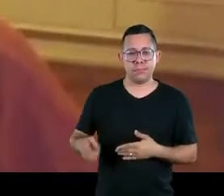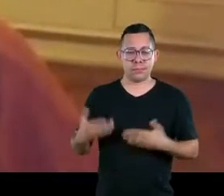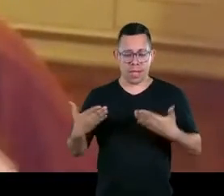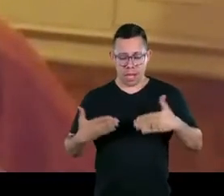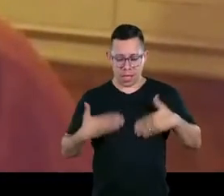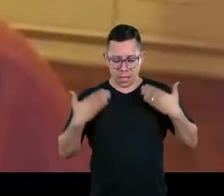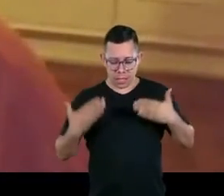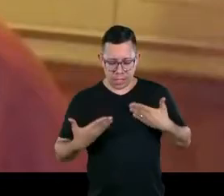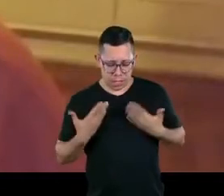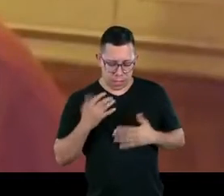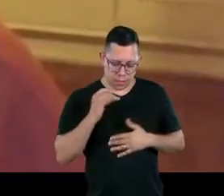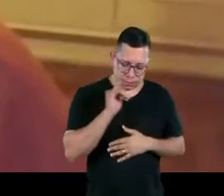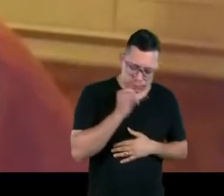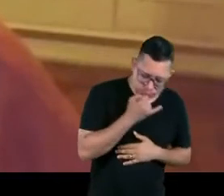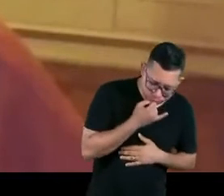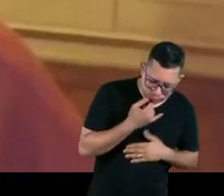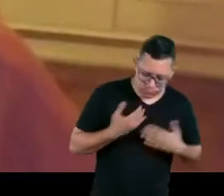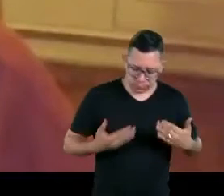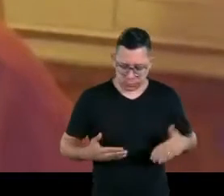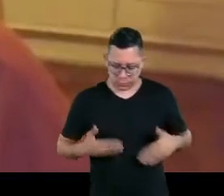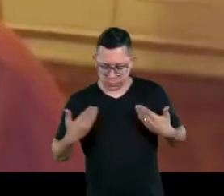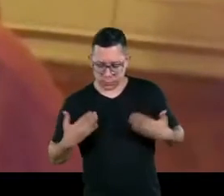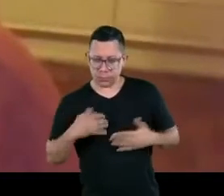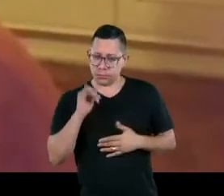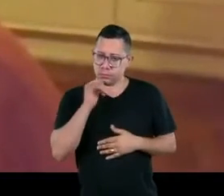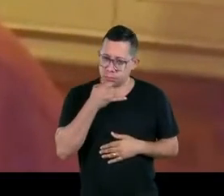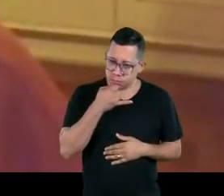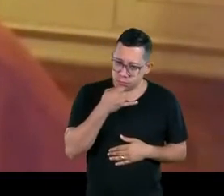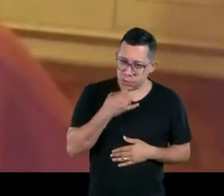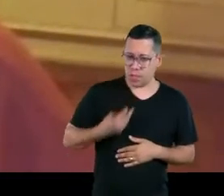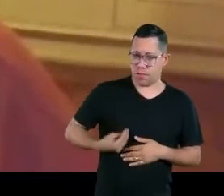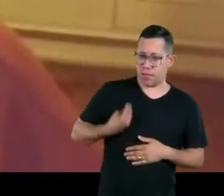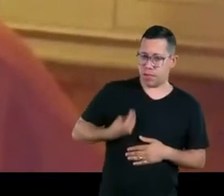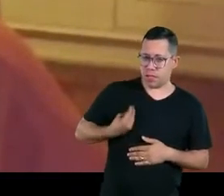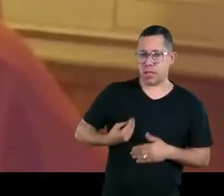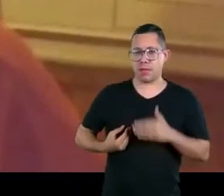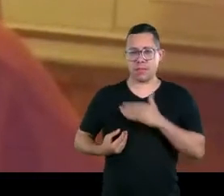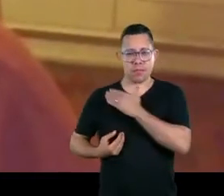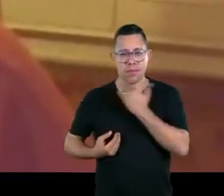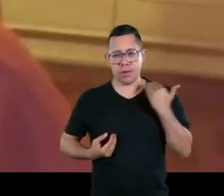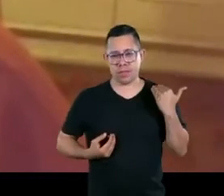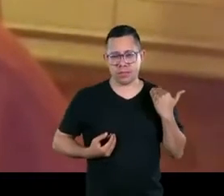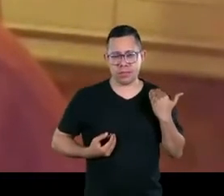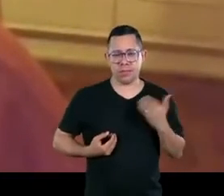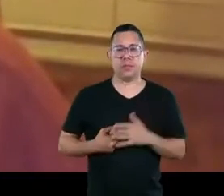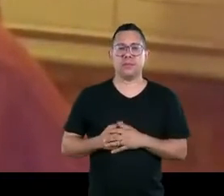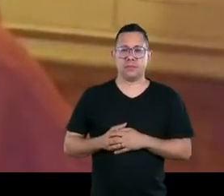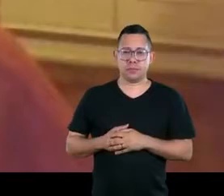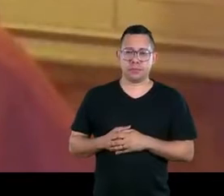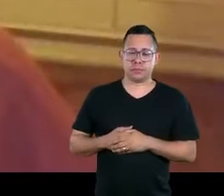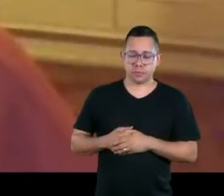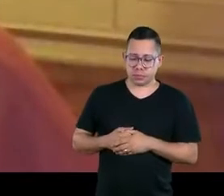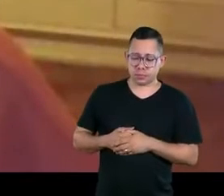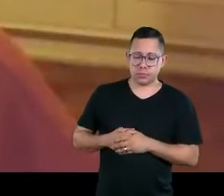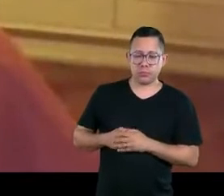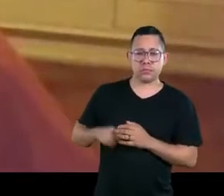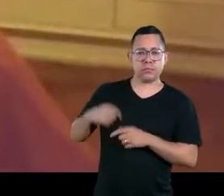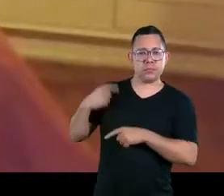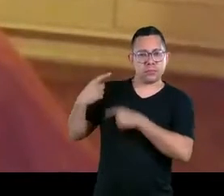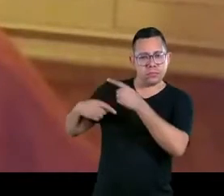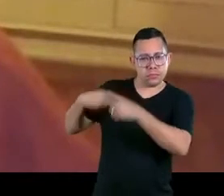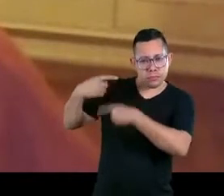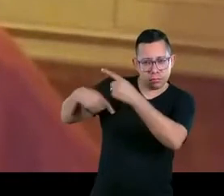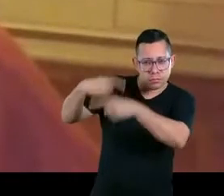alegria, tristeza, vida, morte. Esses dois fatos dariam mais tarde vida às